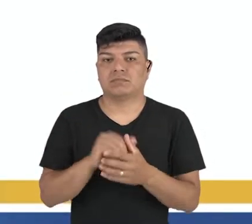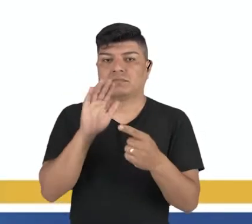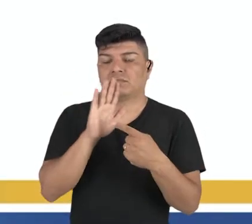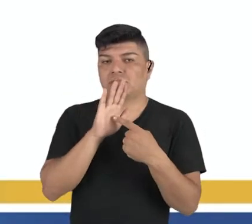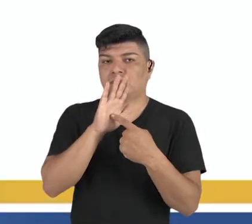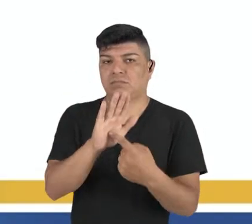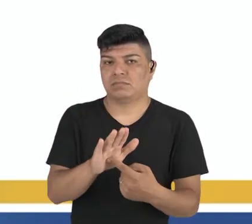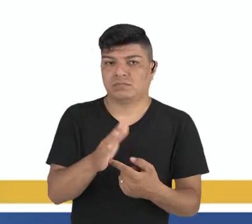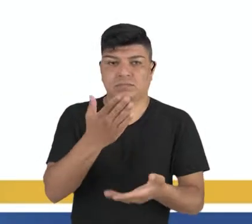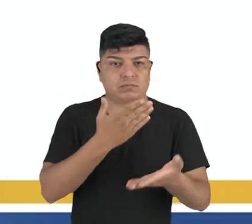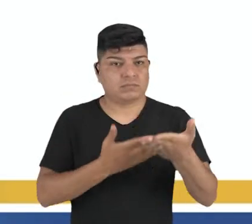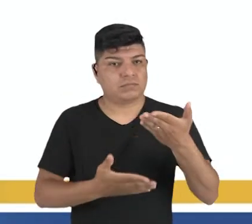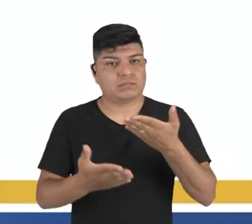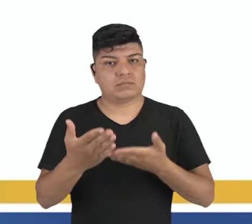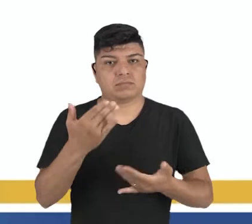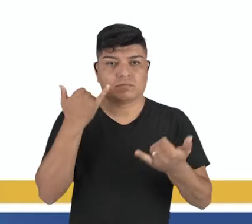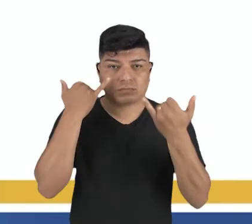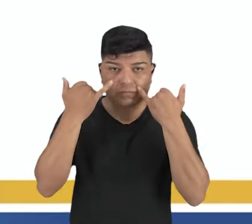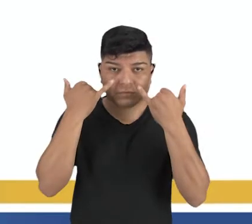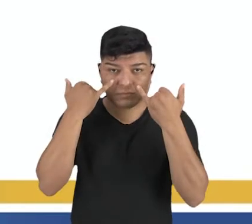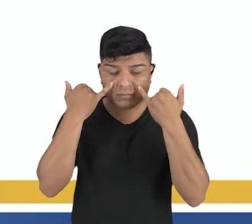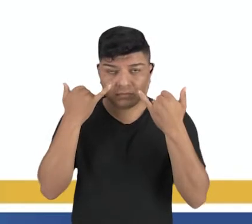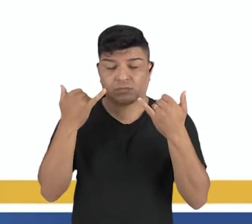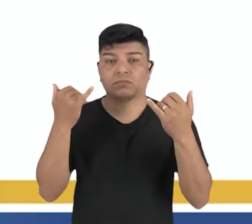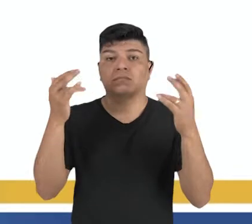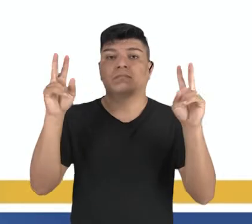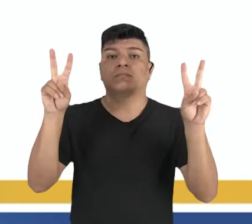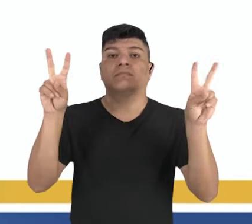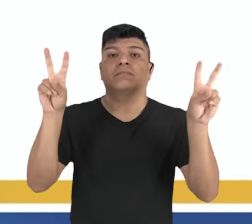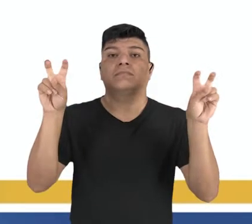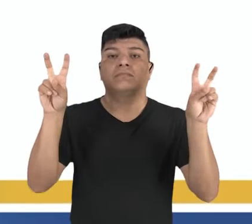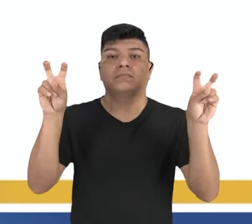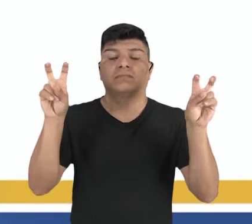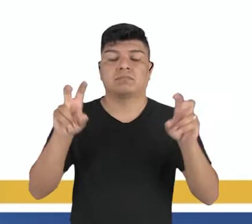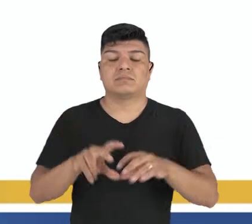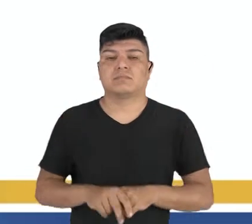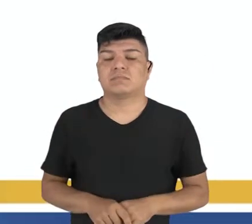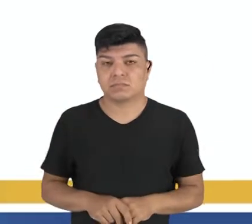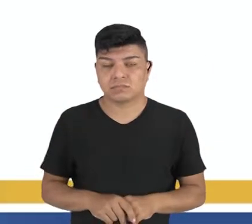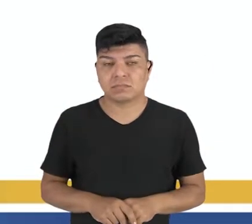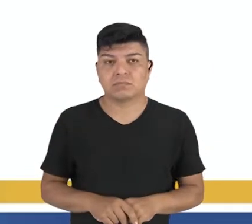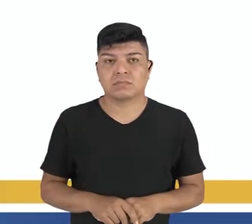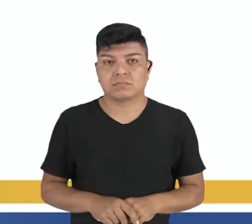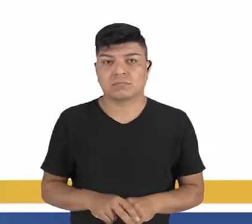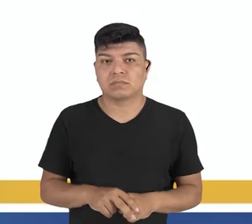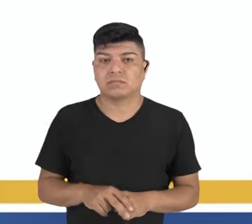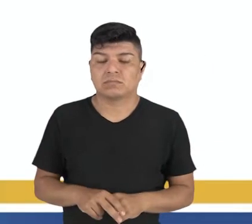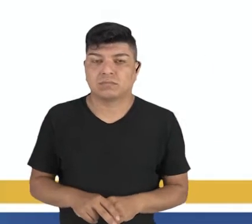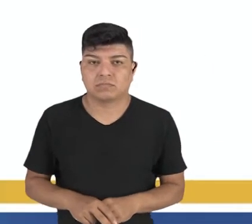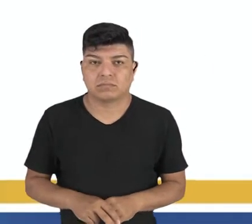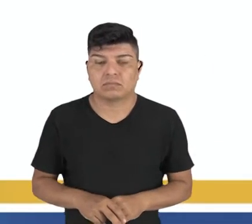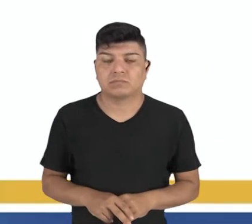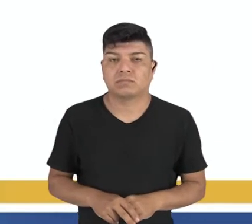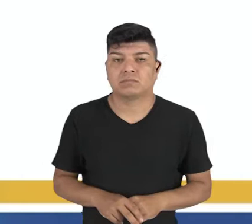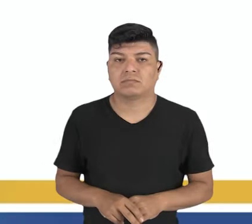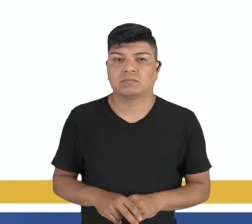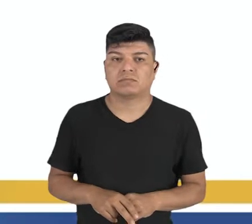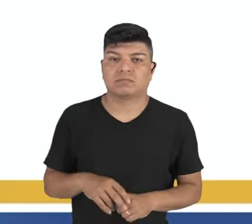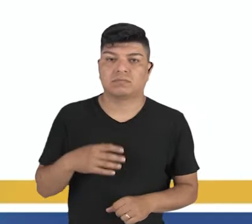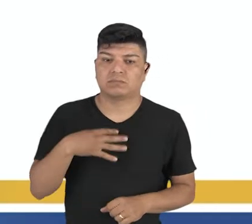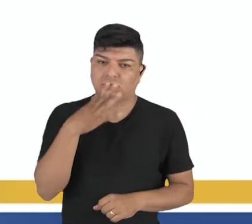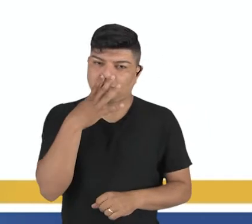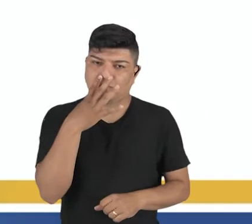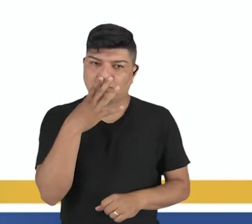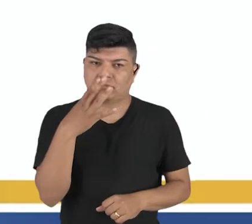a transmissões das informações a respeito de um determinado tema, sem que sejam grandes